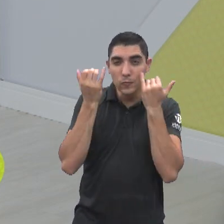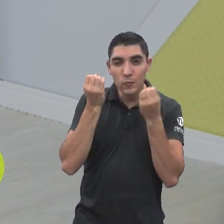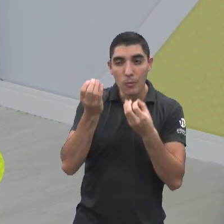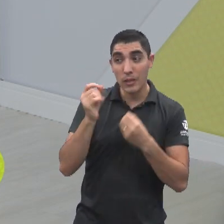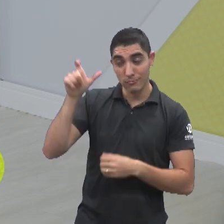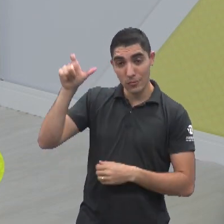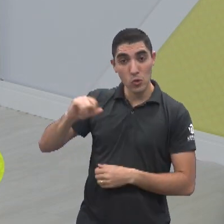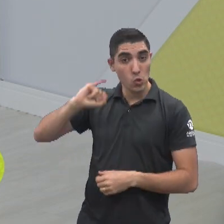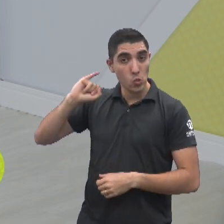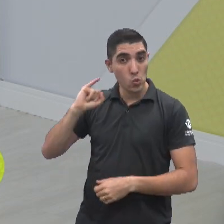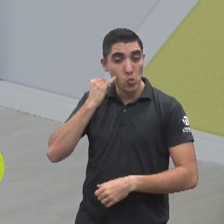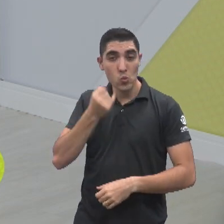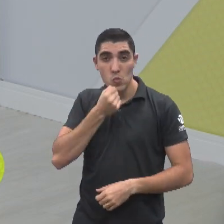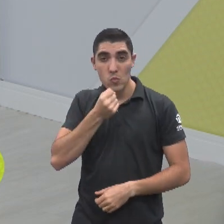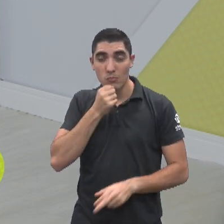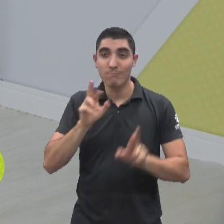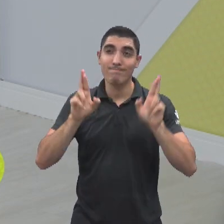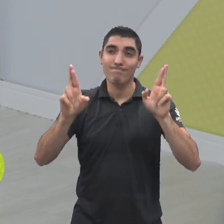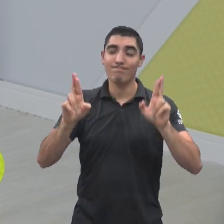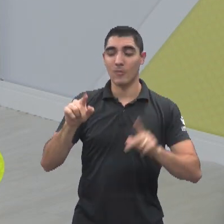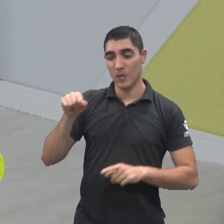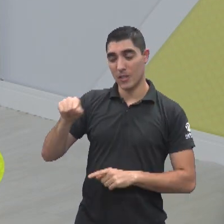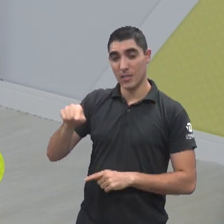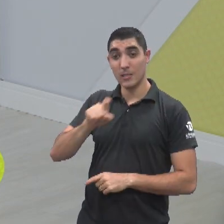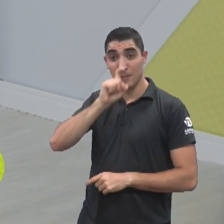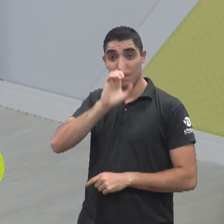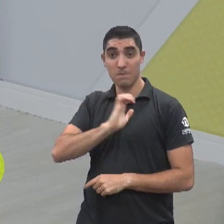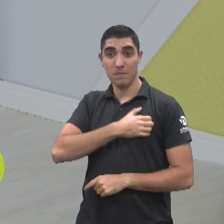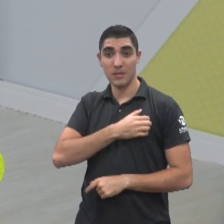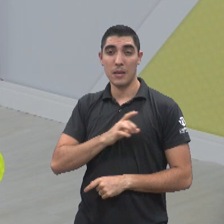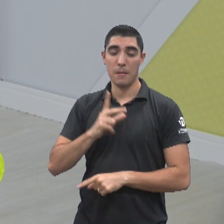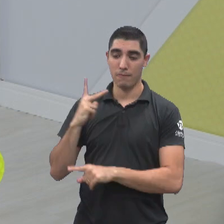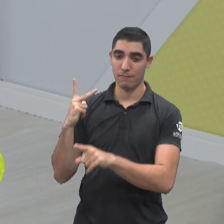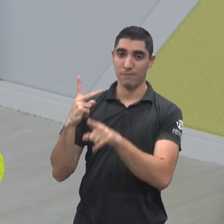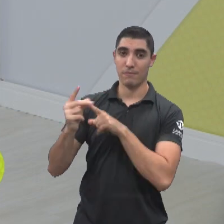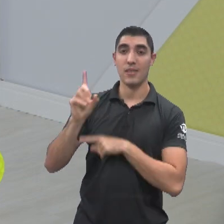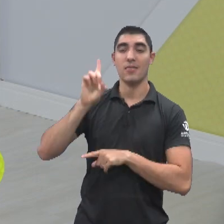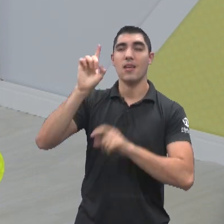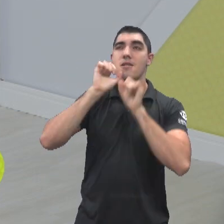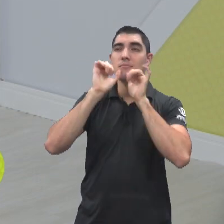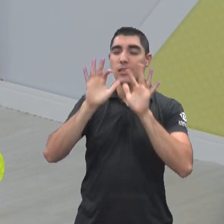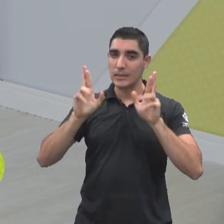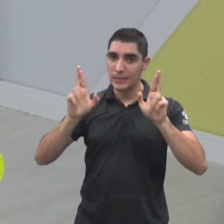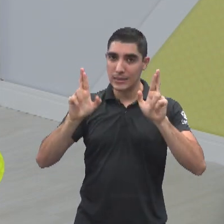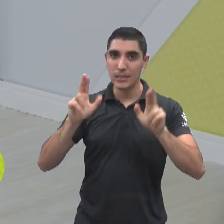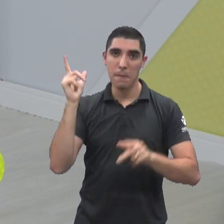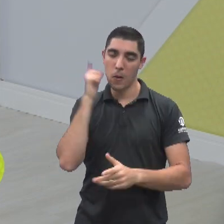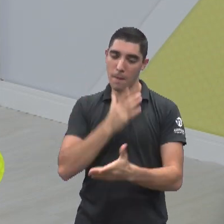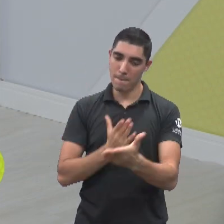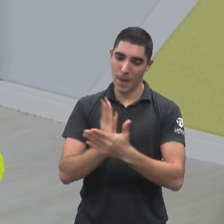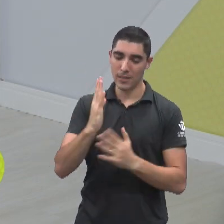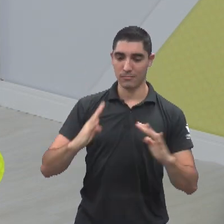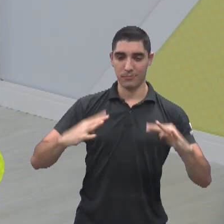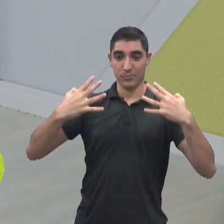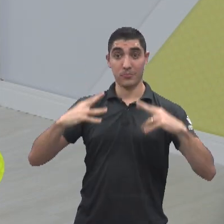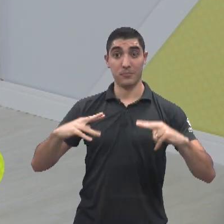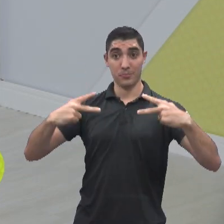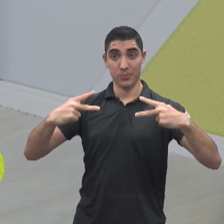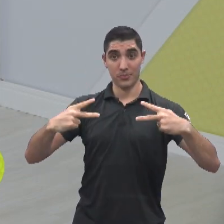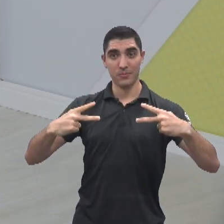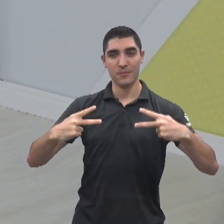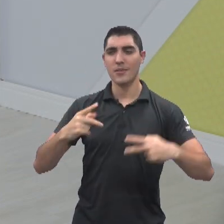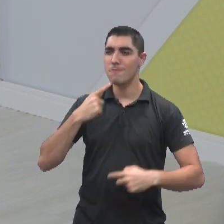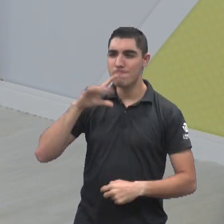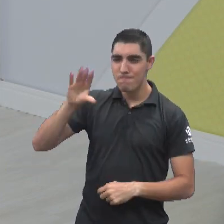do jogo, se Deus quiser, com a classificação do São José para as semifinais do Campeonato Paulista da Série A2. Quieto,